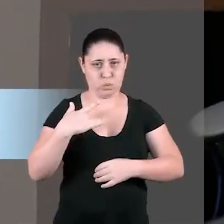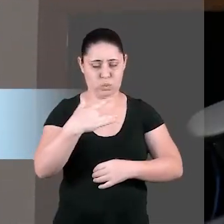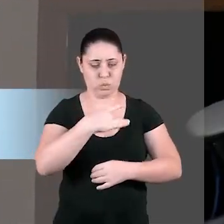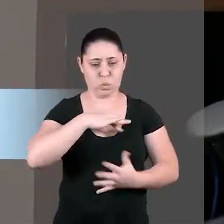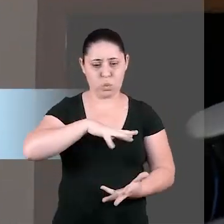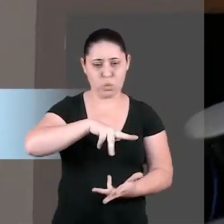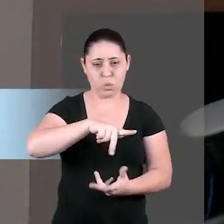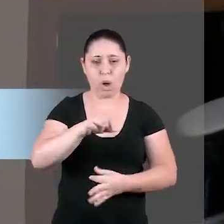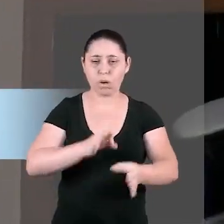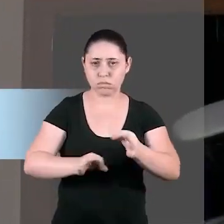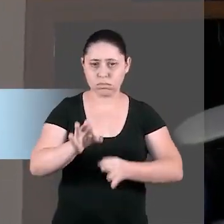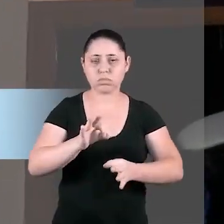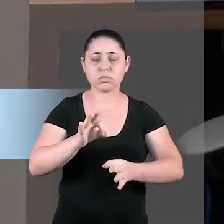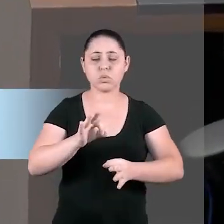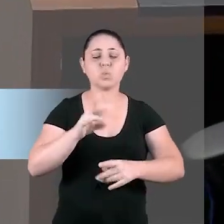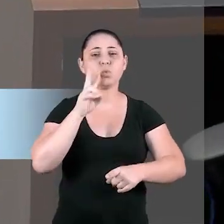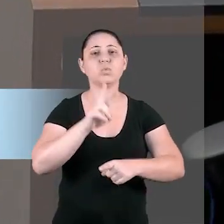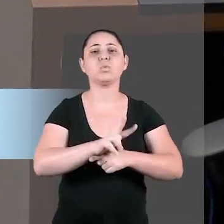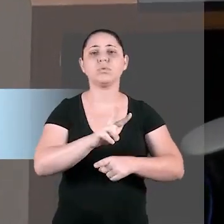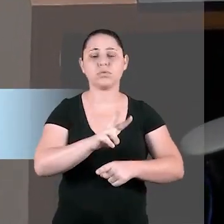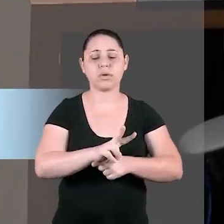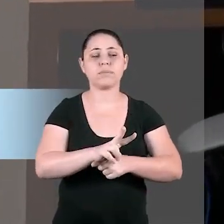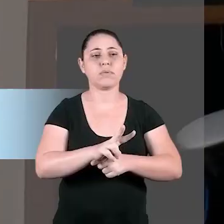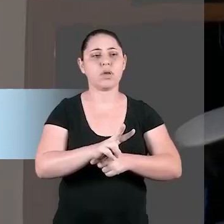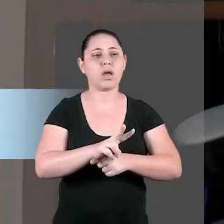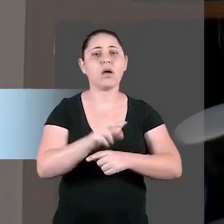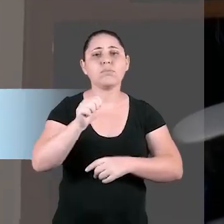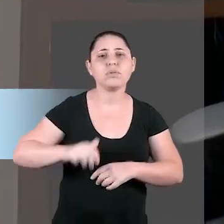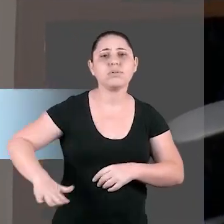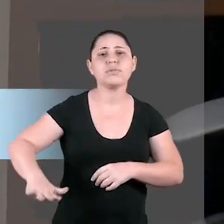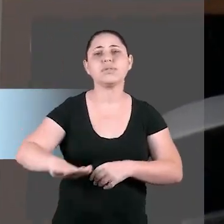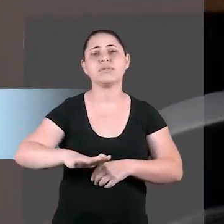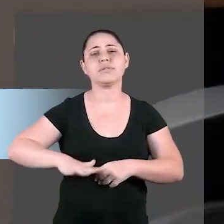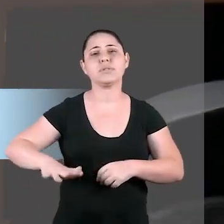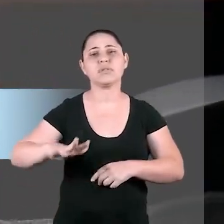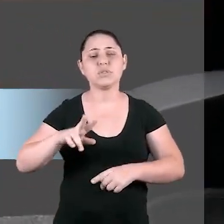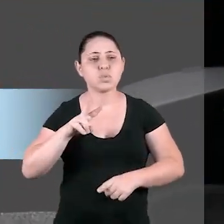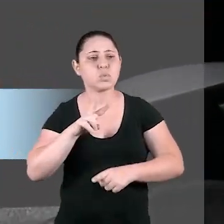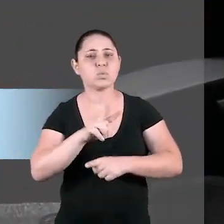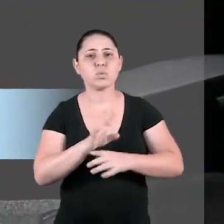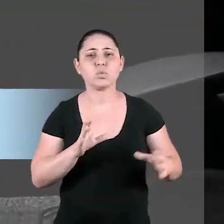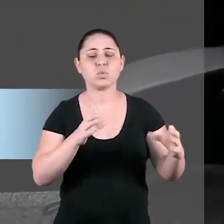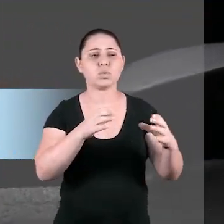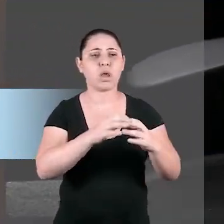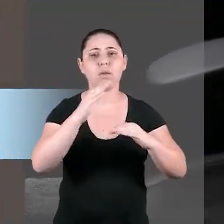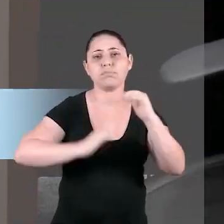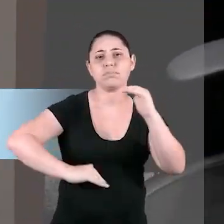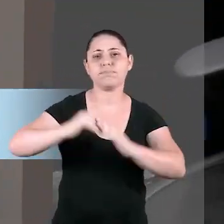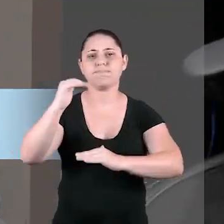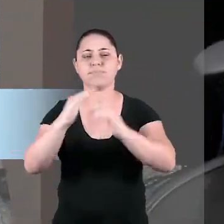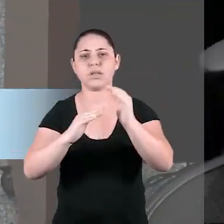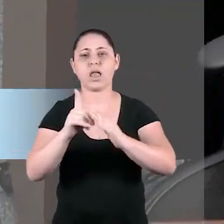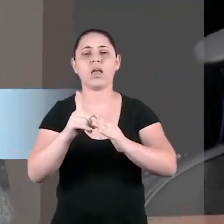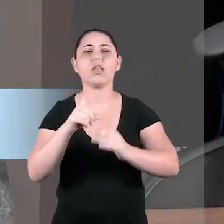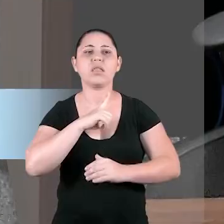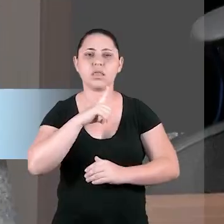de Saúde sobre os cuidados paliativos. Então, é uma assistência promovida por uma equipe